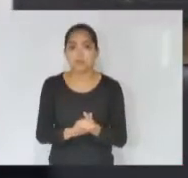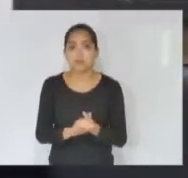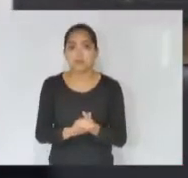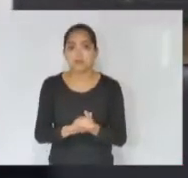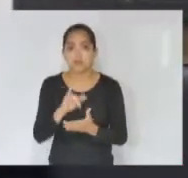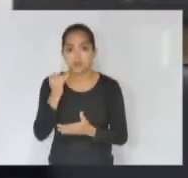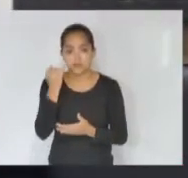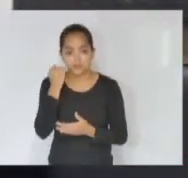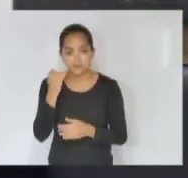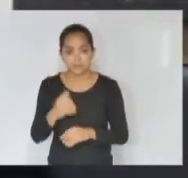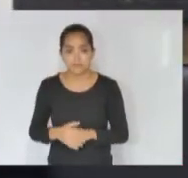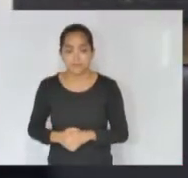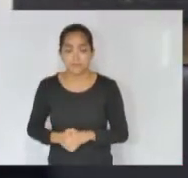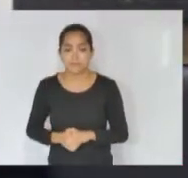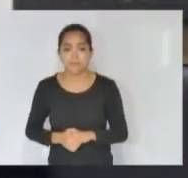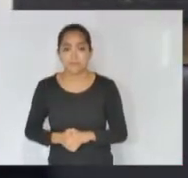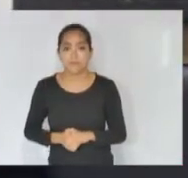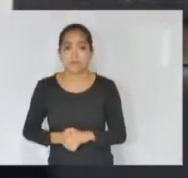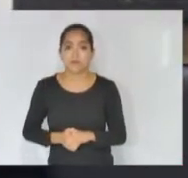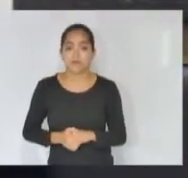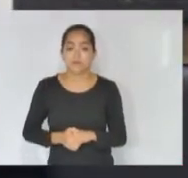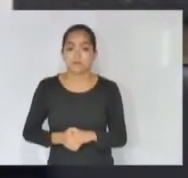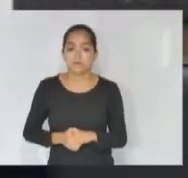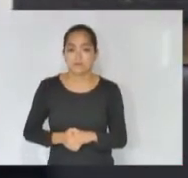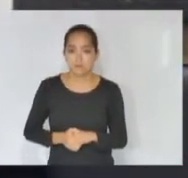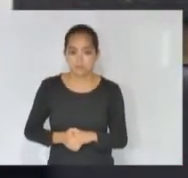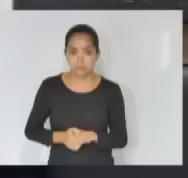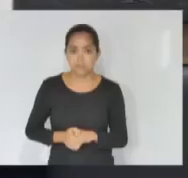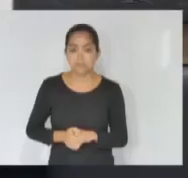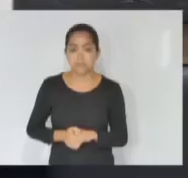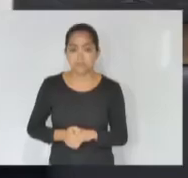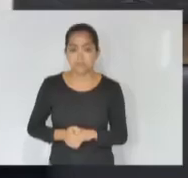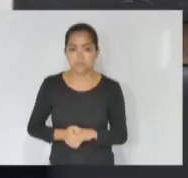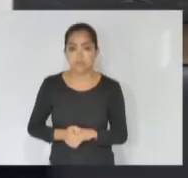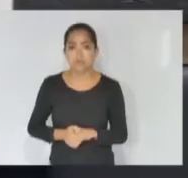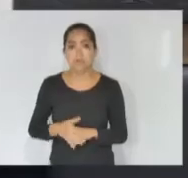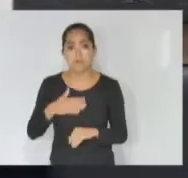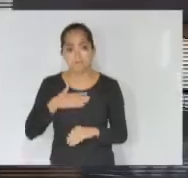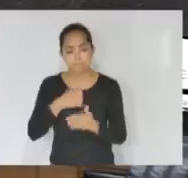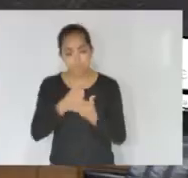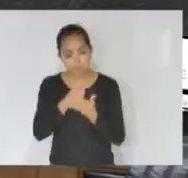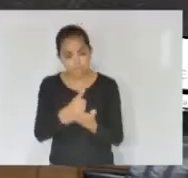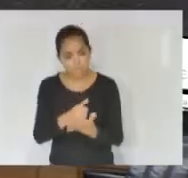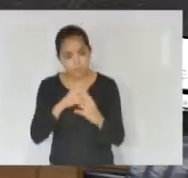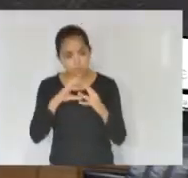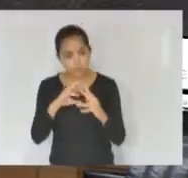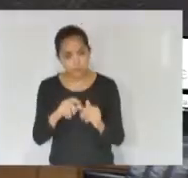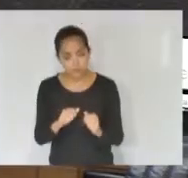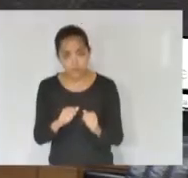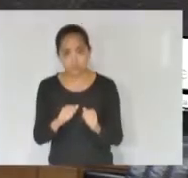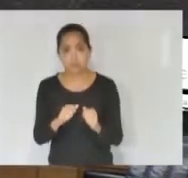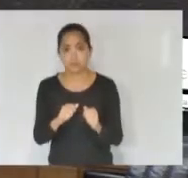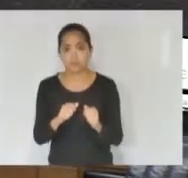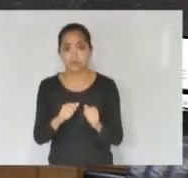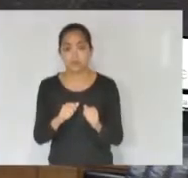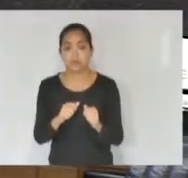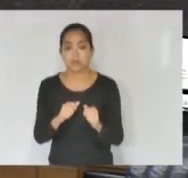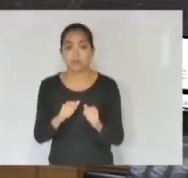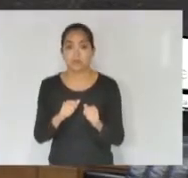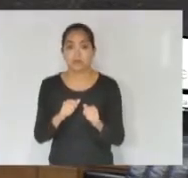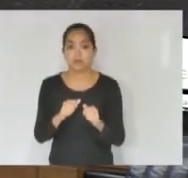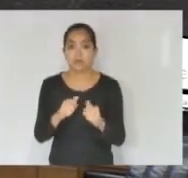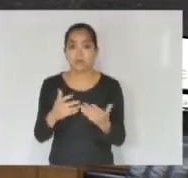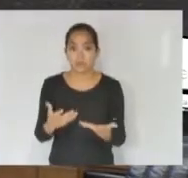parte. Parabéns, conte incondicionalmente com o meu apoio nessa causa e me sinto